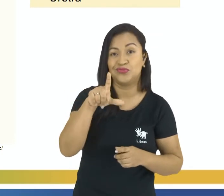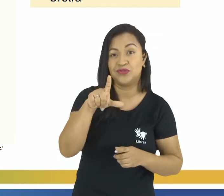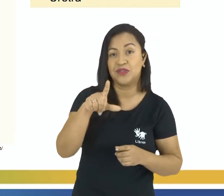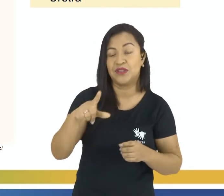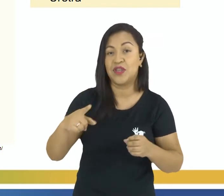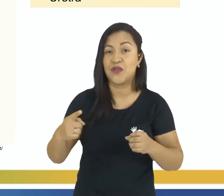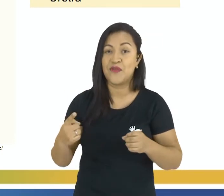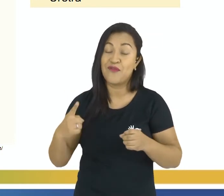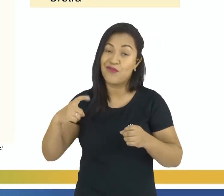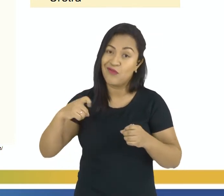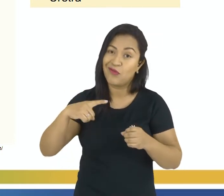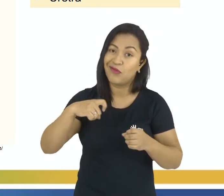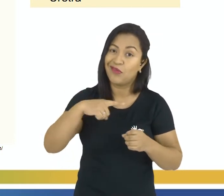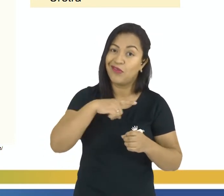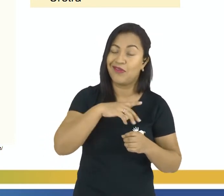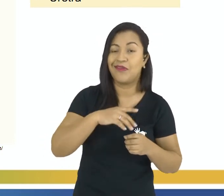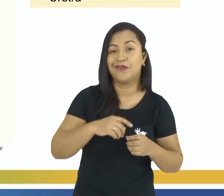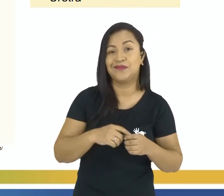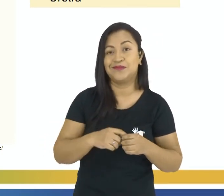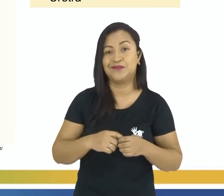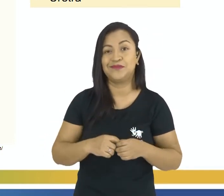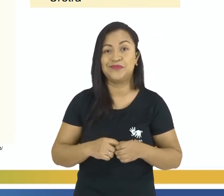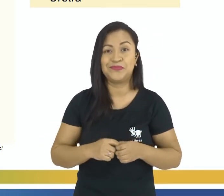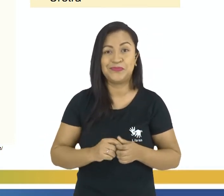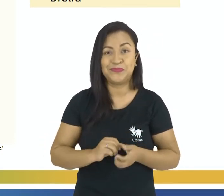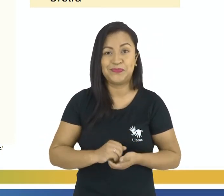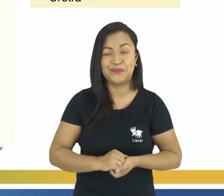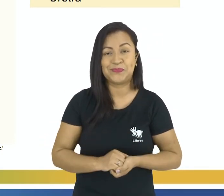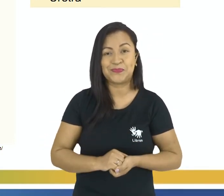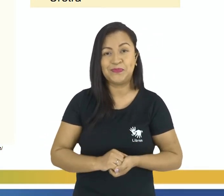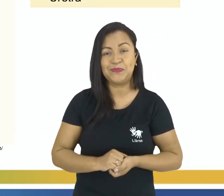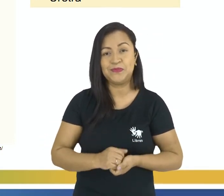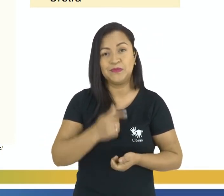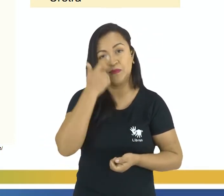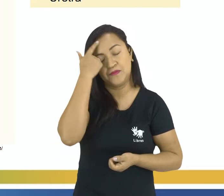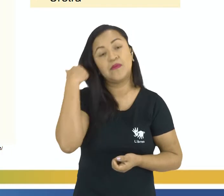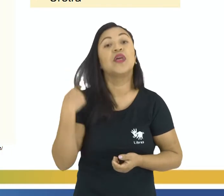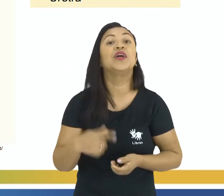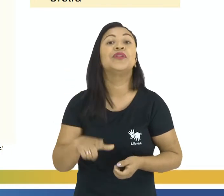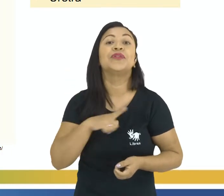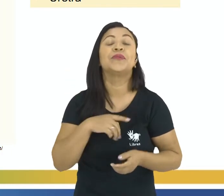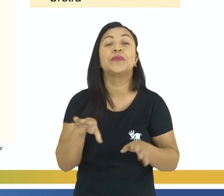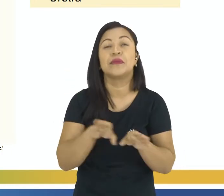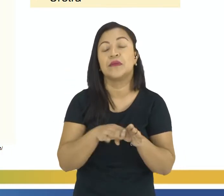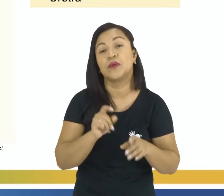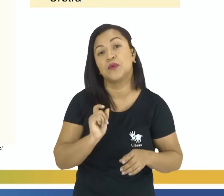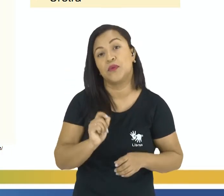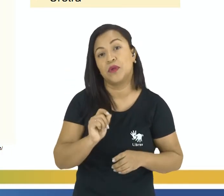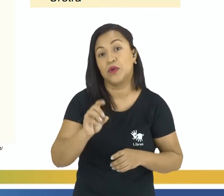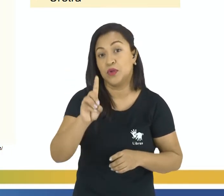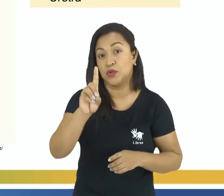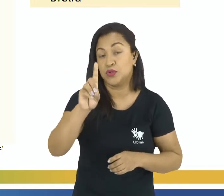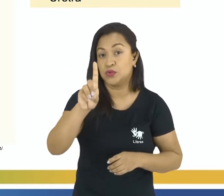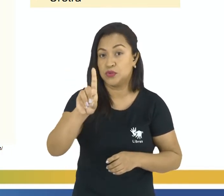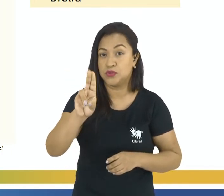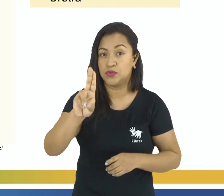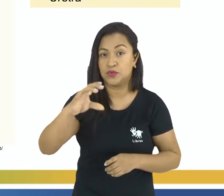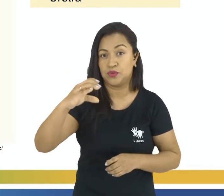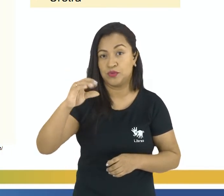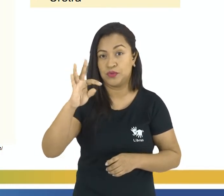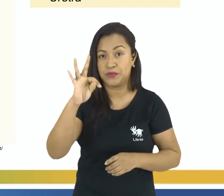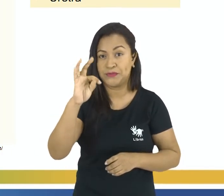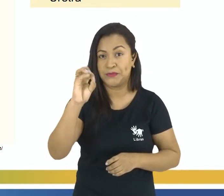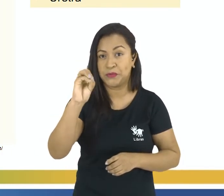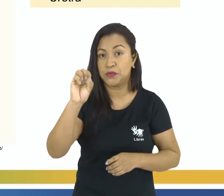conseguem se locomover através do flagelo. Nós temos também os ductos diferentes. Os ductos